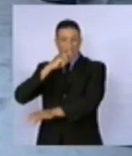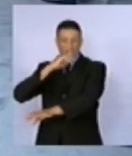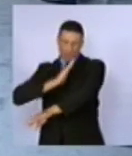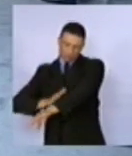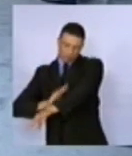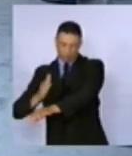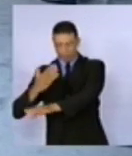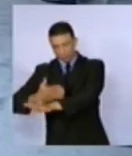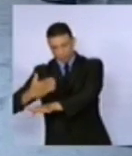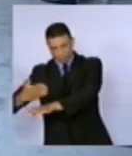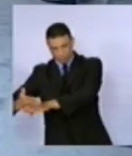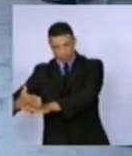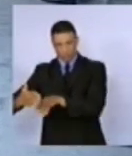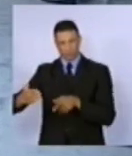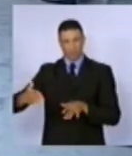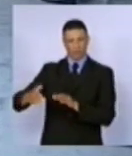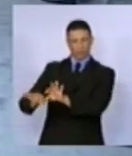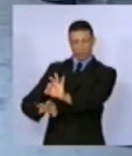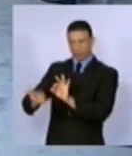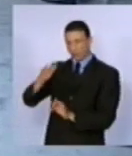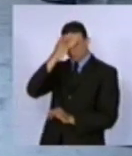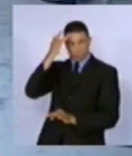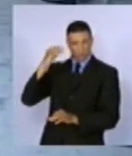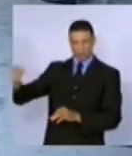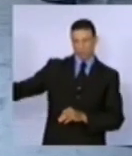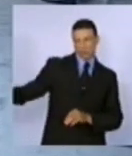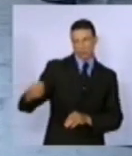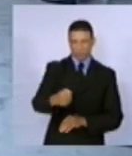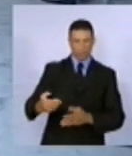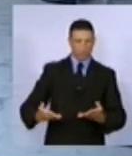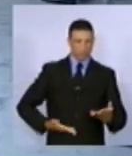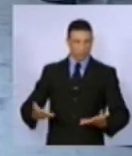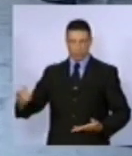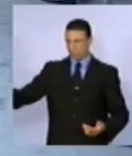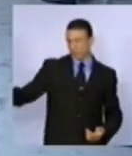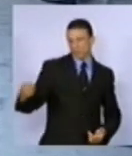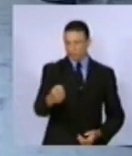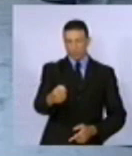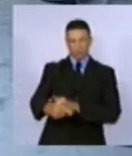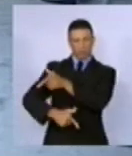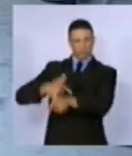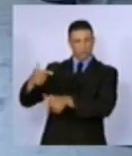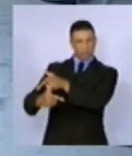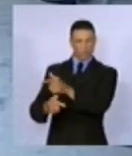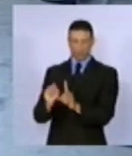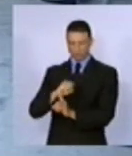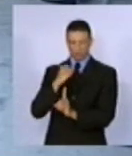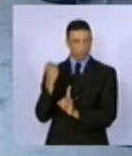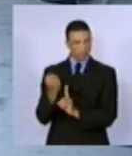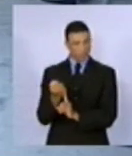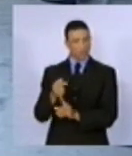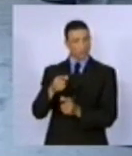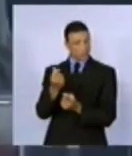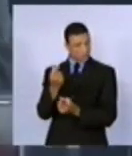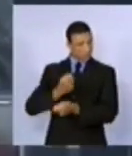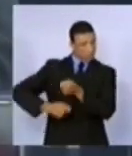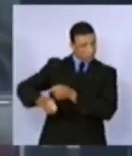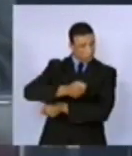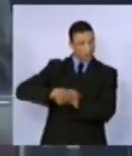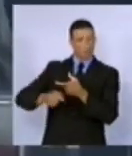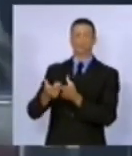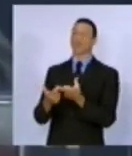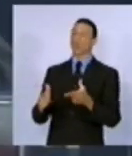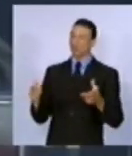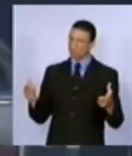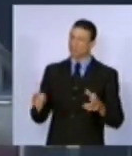açúcar que por empregar muitas pessoas movimenta a economia dessas atualidade a título de exemplo